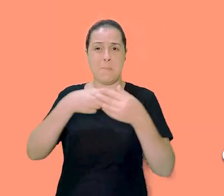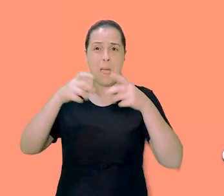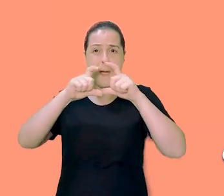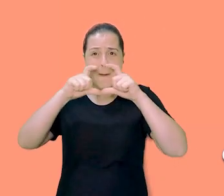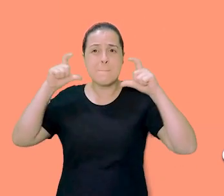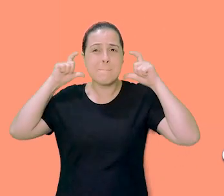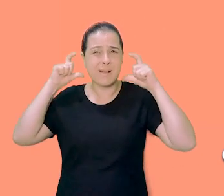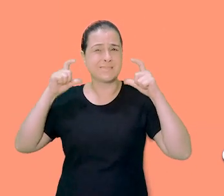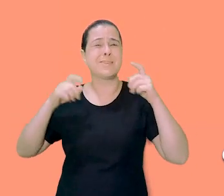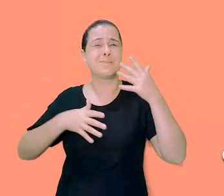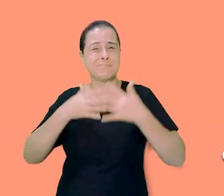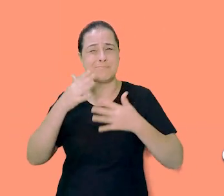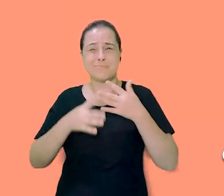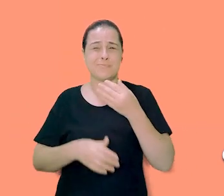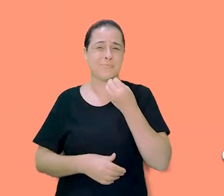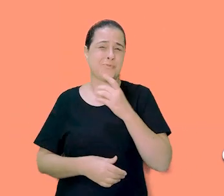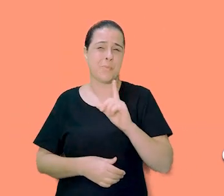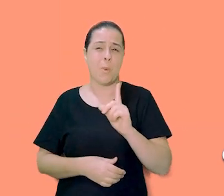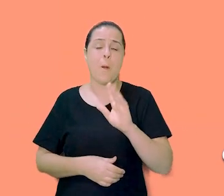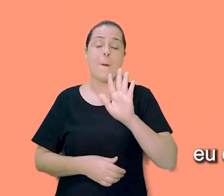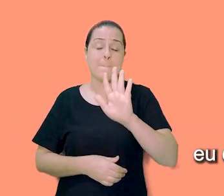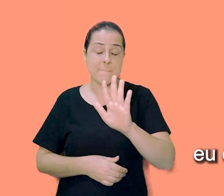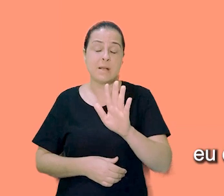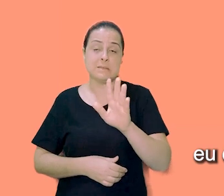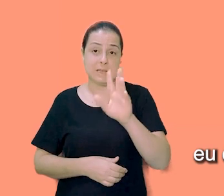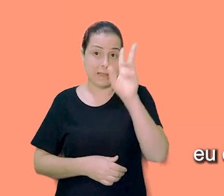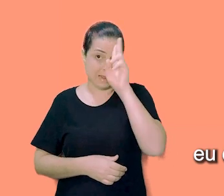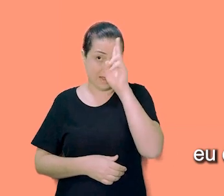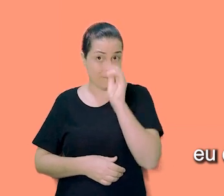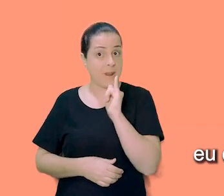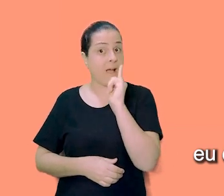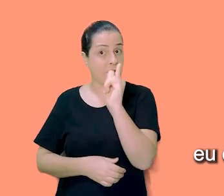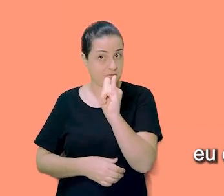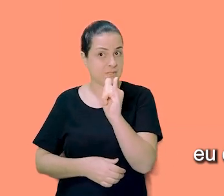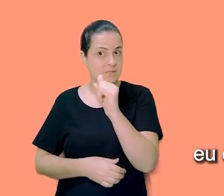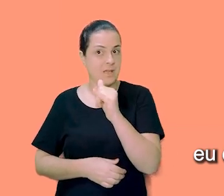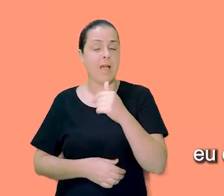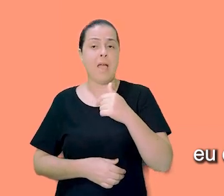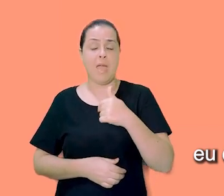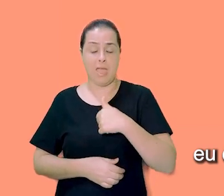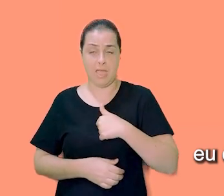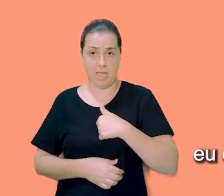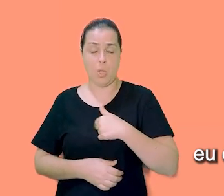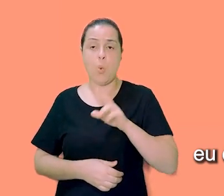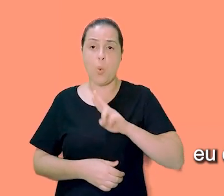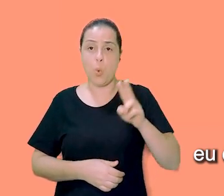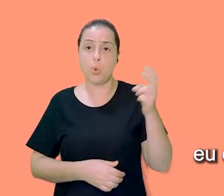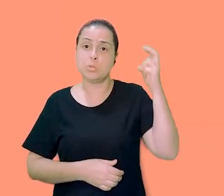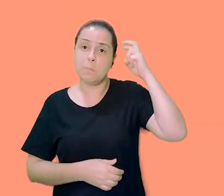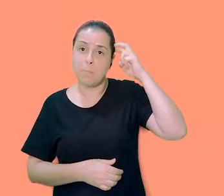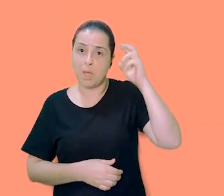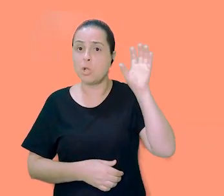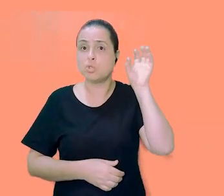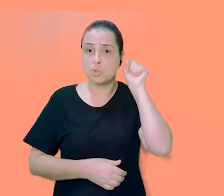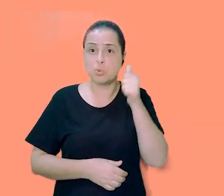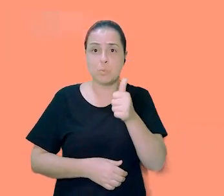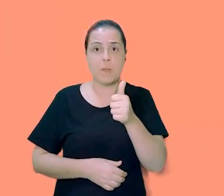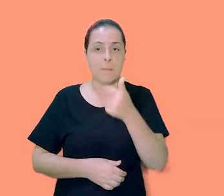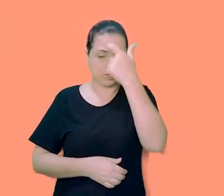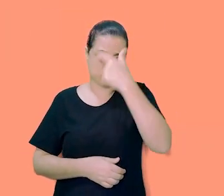tem muitas questões que levam a gente a lembrar que, mesmo ouvindo bem com o implante, eu continuo sendo uma pessoa surda realizada.